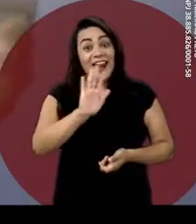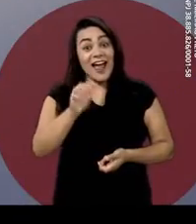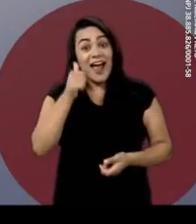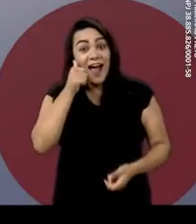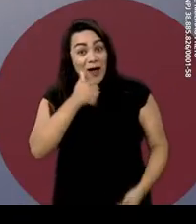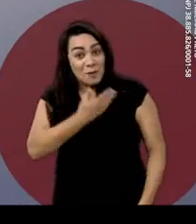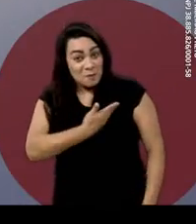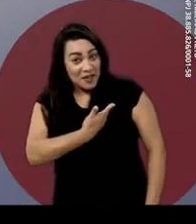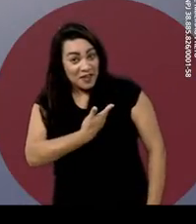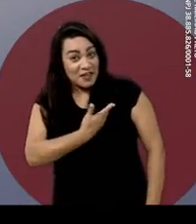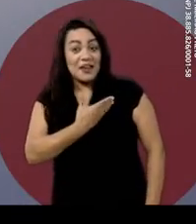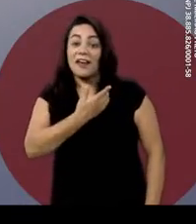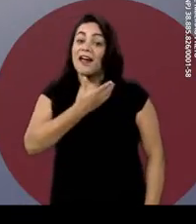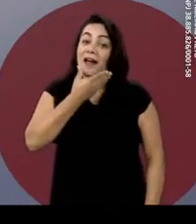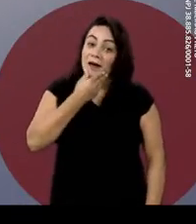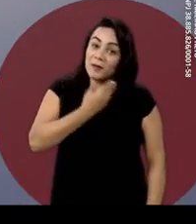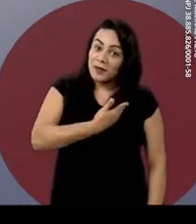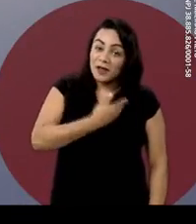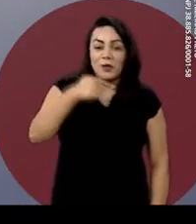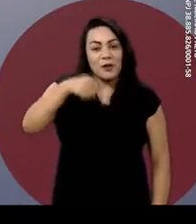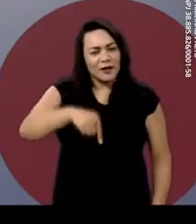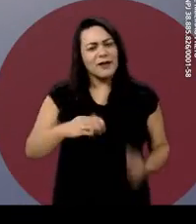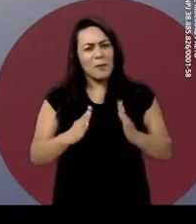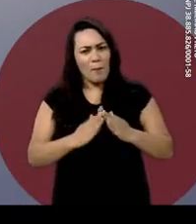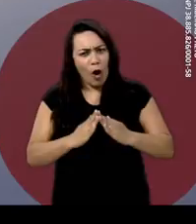Olá, minha amiga, meu amigo Ribeirão Pretanos.